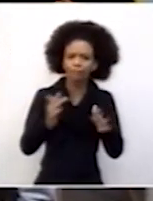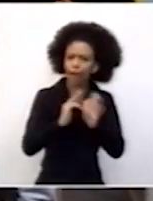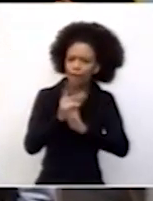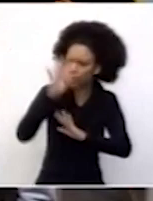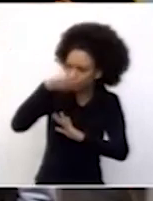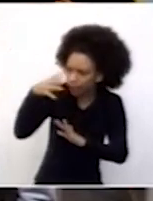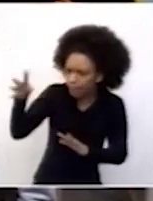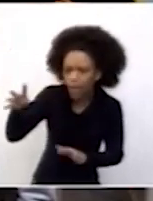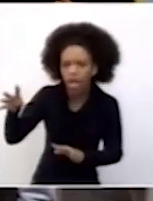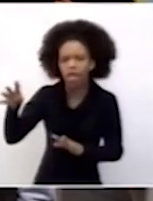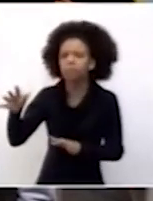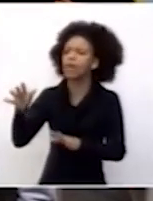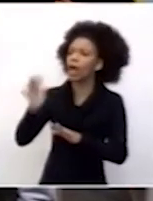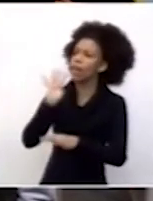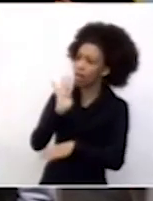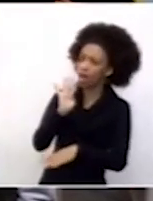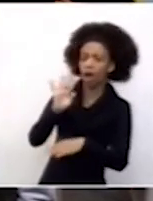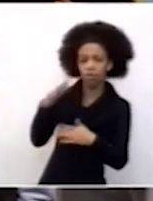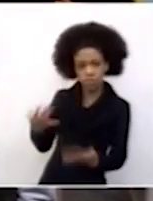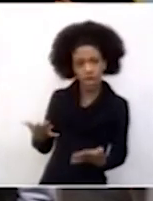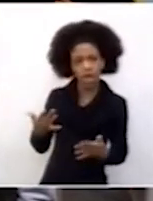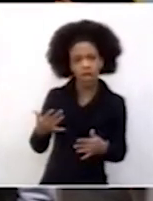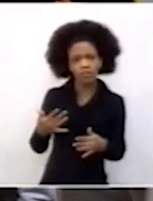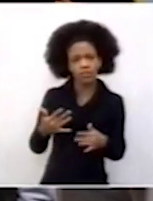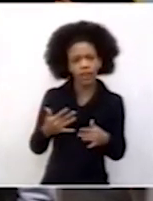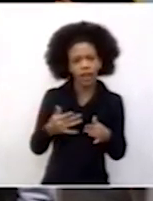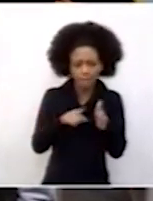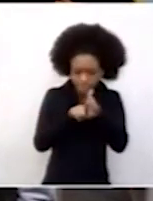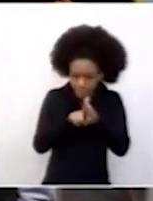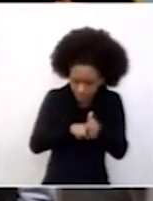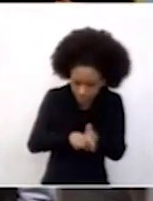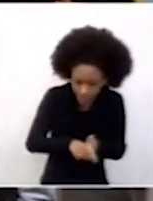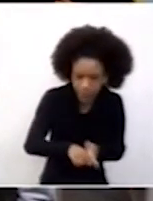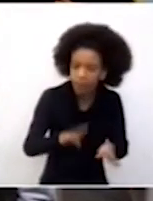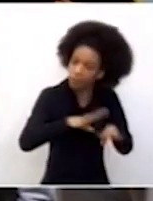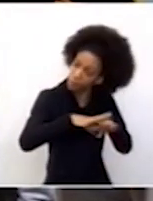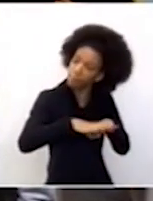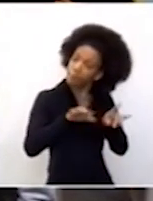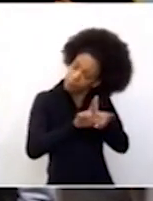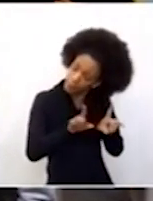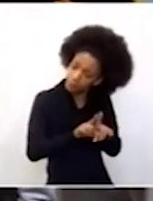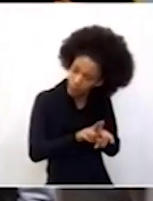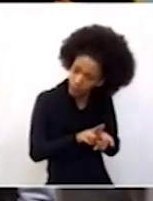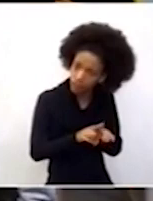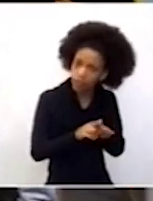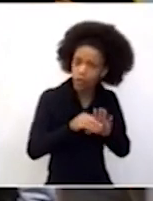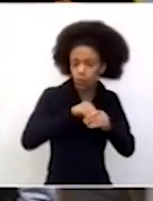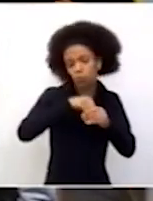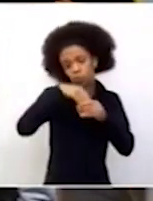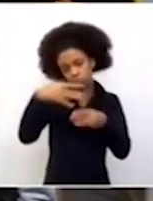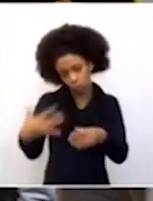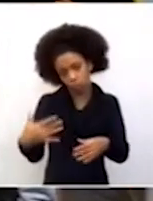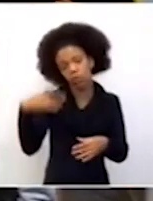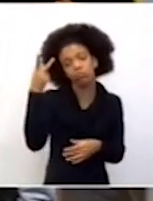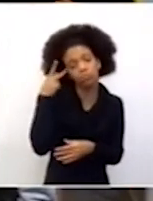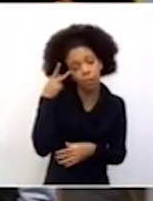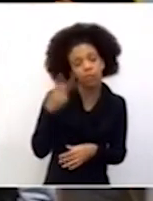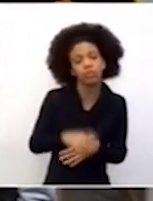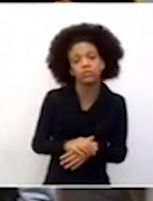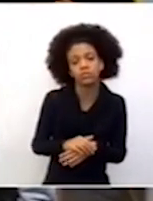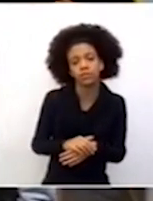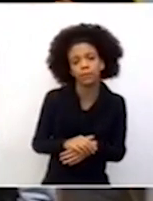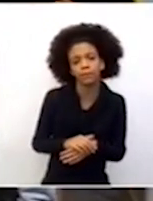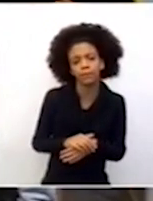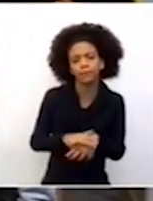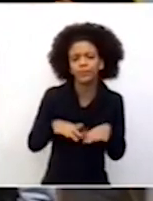principalmente na perspectiva da probabilidade, da estatística, que está numa área temática da matemática, que também no currículo paulista é destacado muito, tá? E